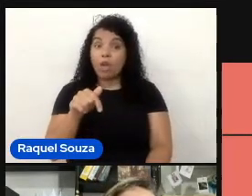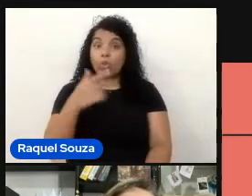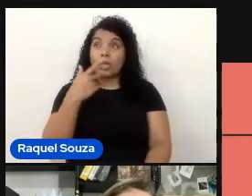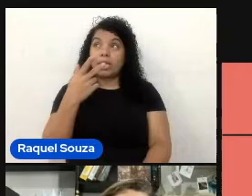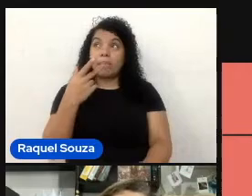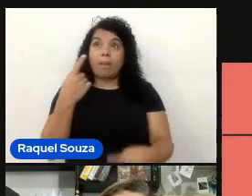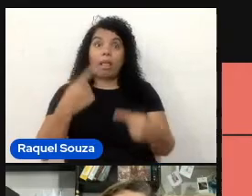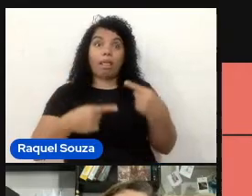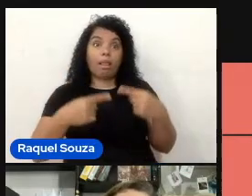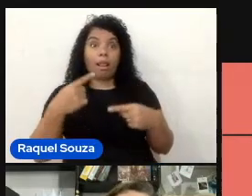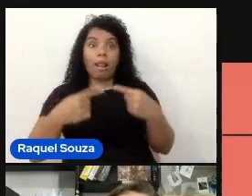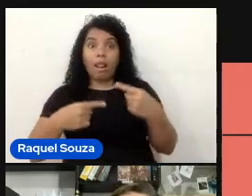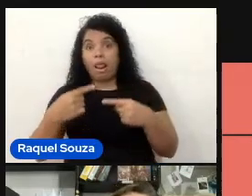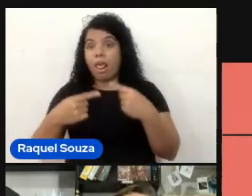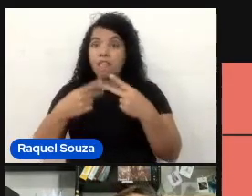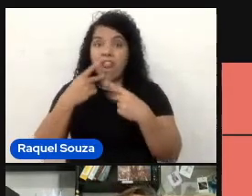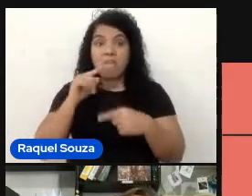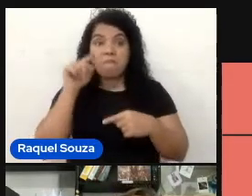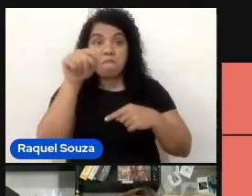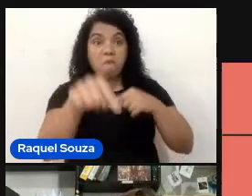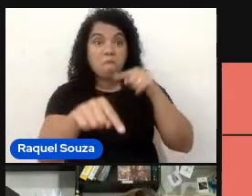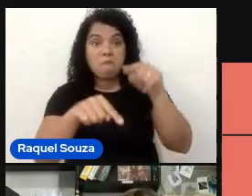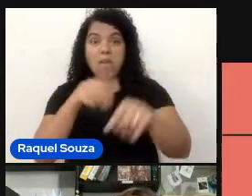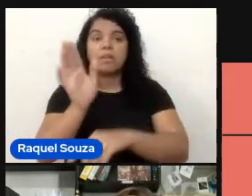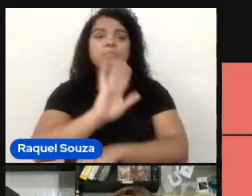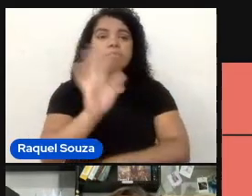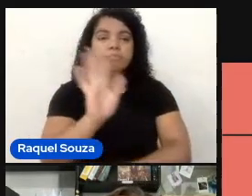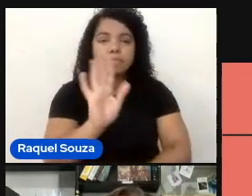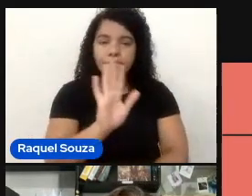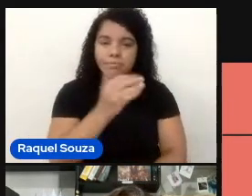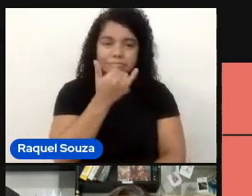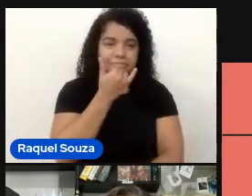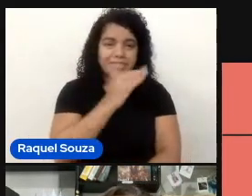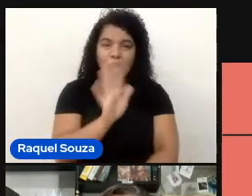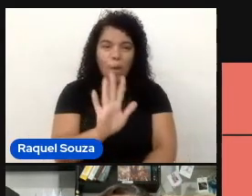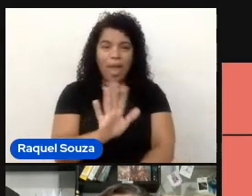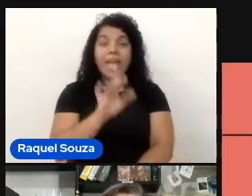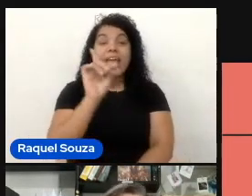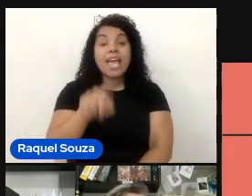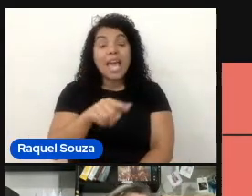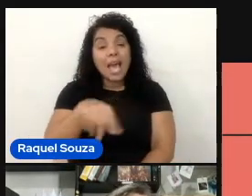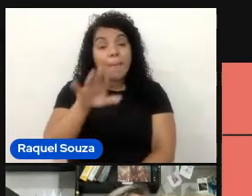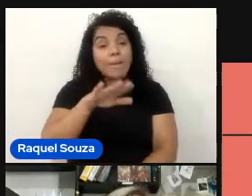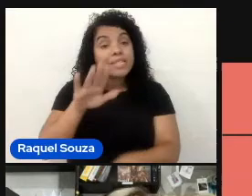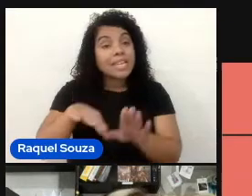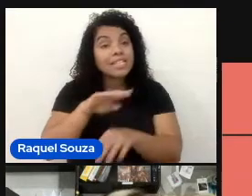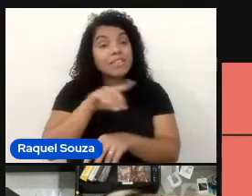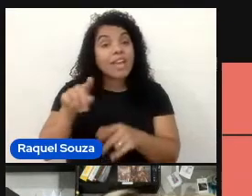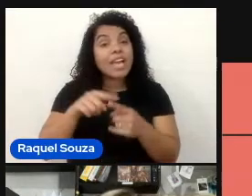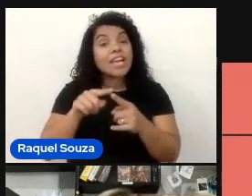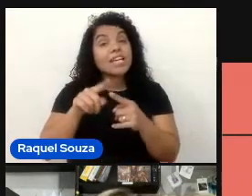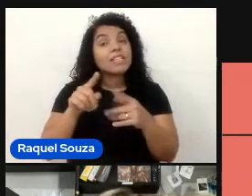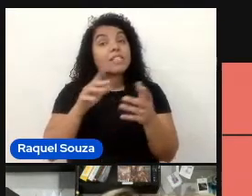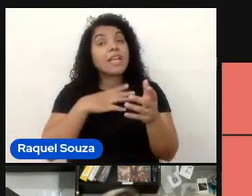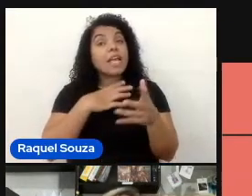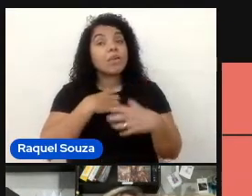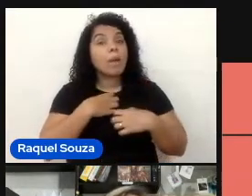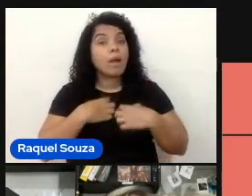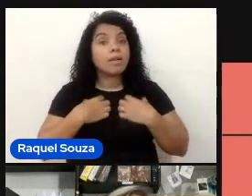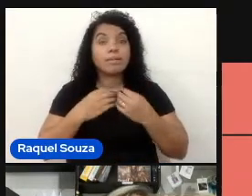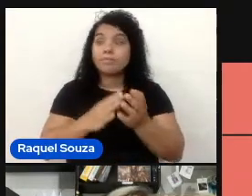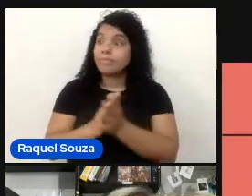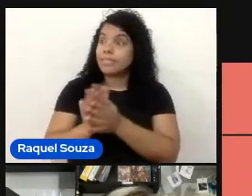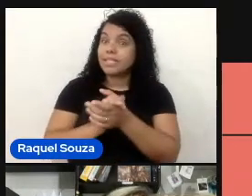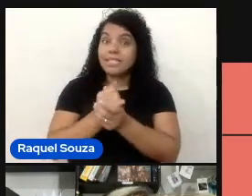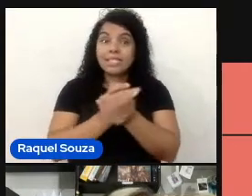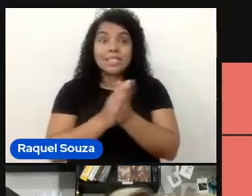nem para apontar dedos, não é nada disso, mas às vezes gera-se uma expectativa muito grande em cima